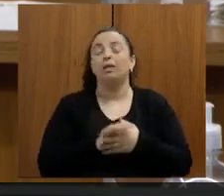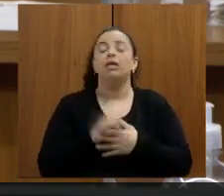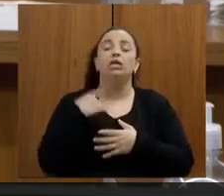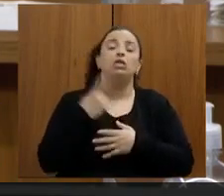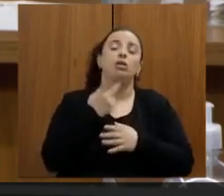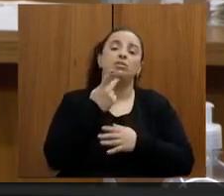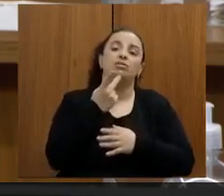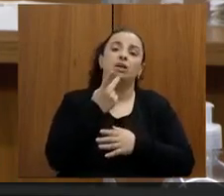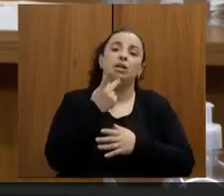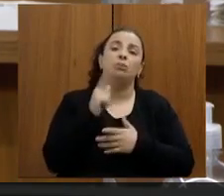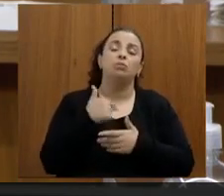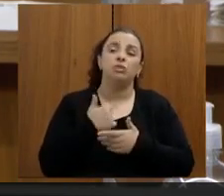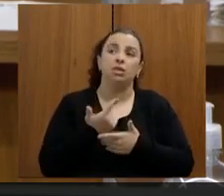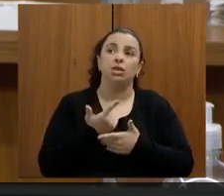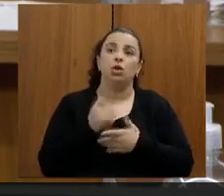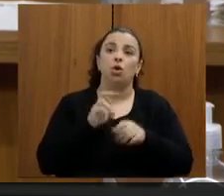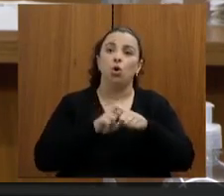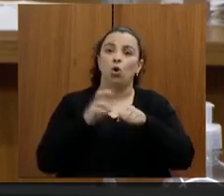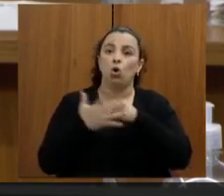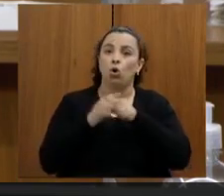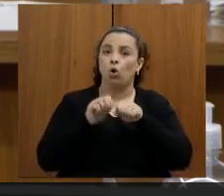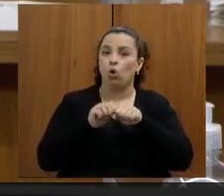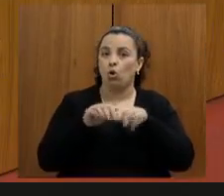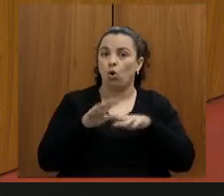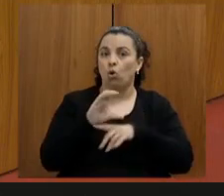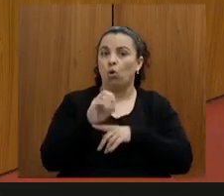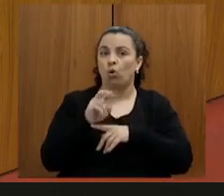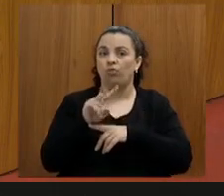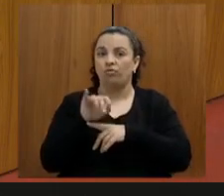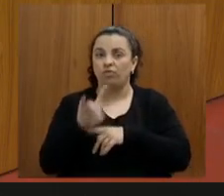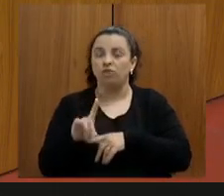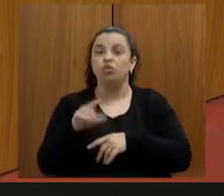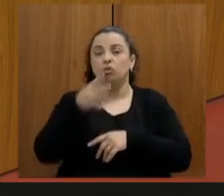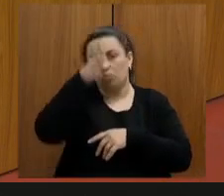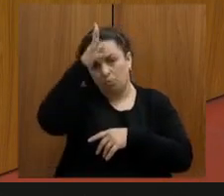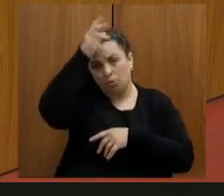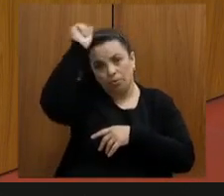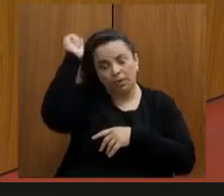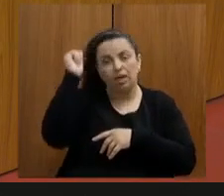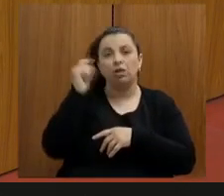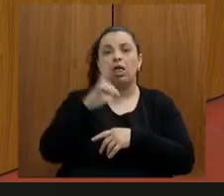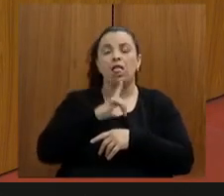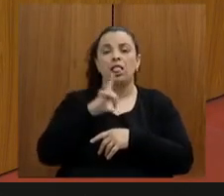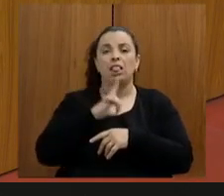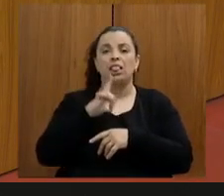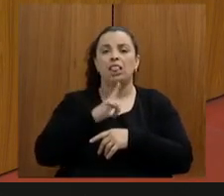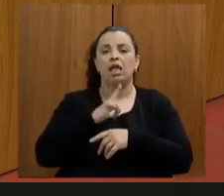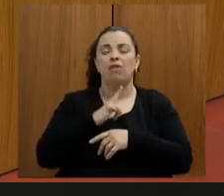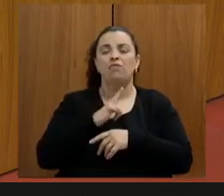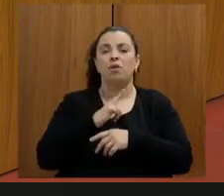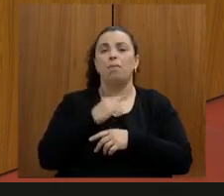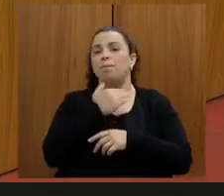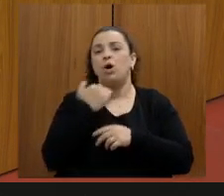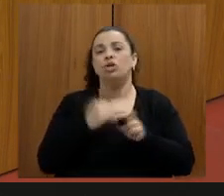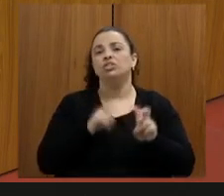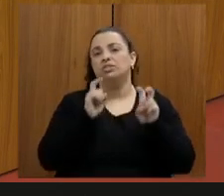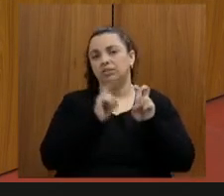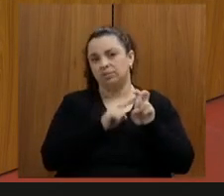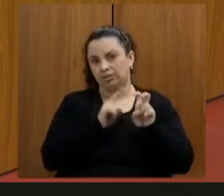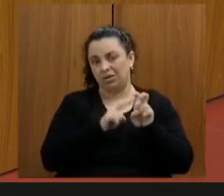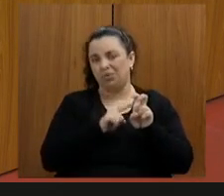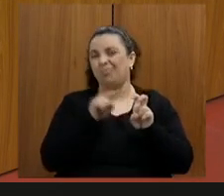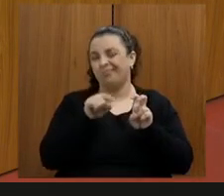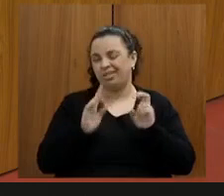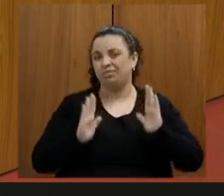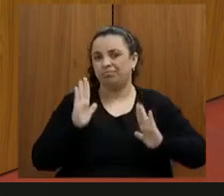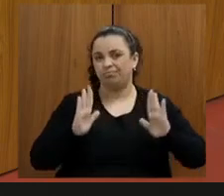especificamente que em termos de covide Corpo de Bombeiros apresentou cinco óbitos durante o período